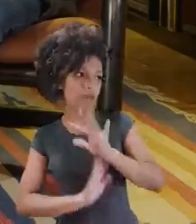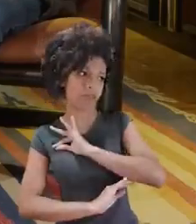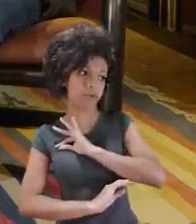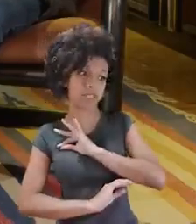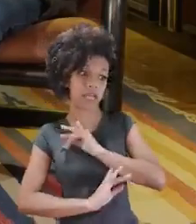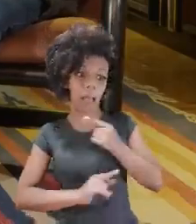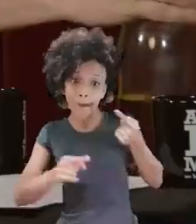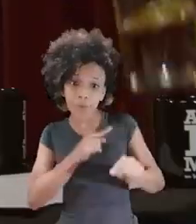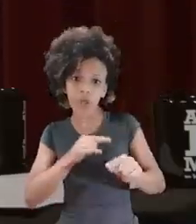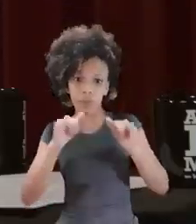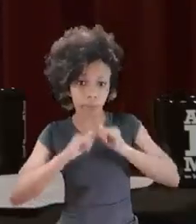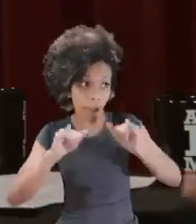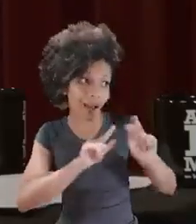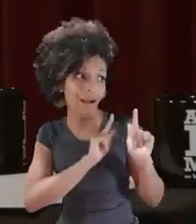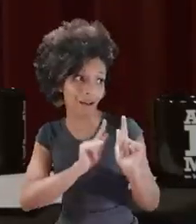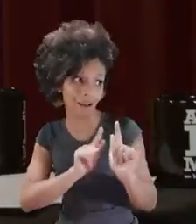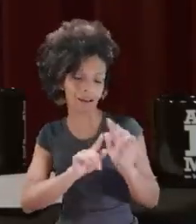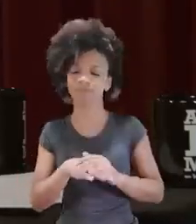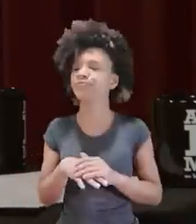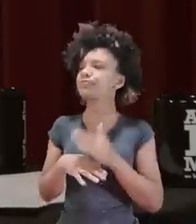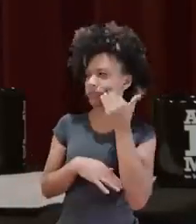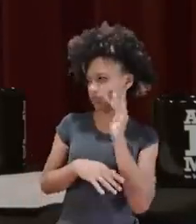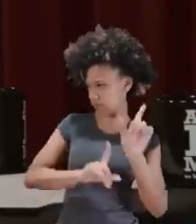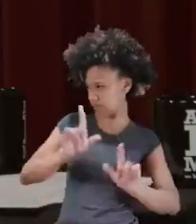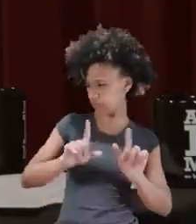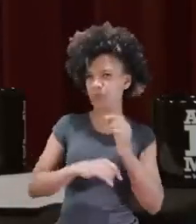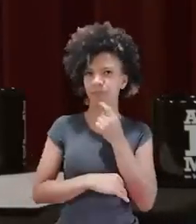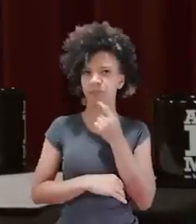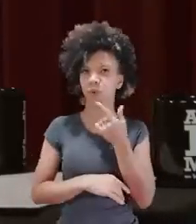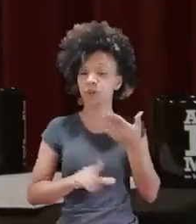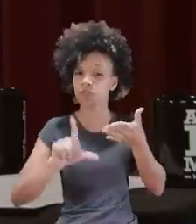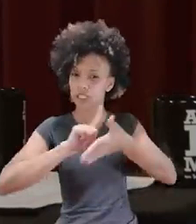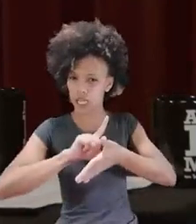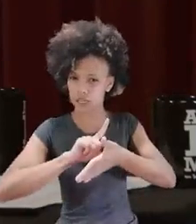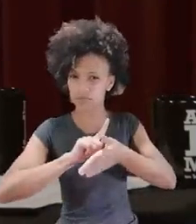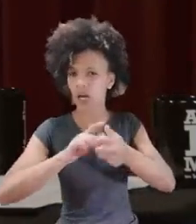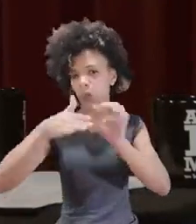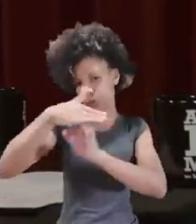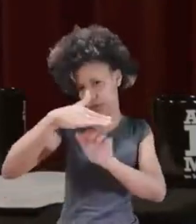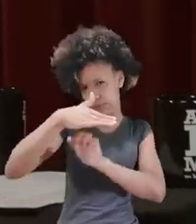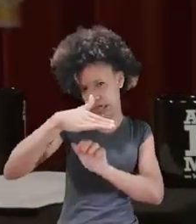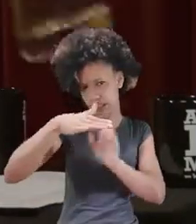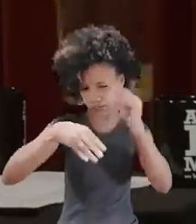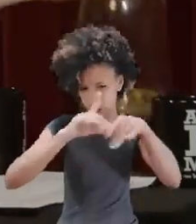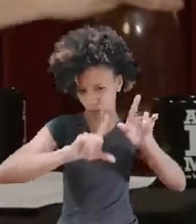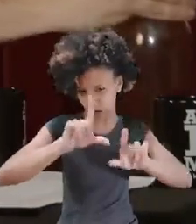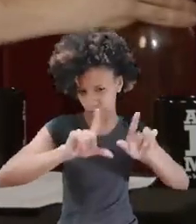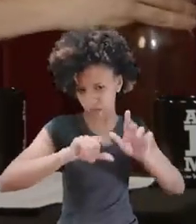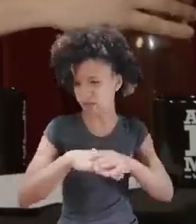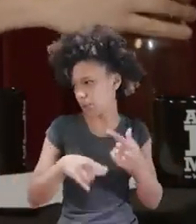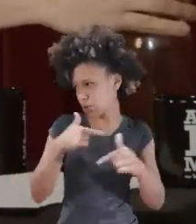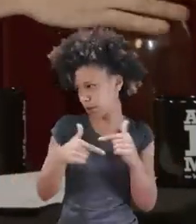claramente entende e Globo manifesta entendi tem que ter uma coisa até de televisão que fala assim que você quando entra numa empresa nem na